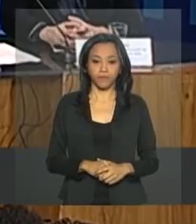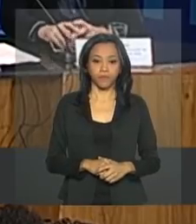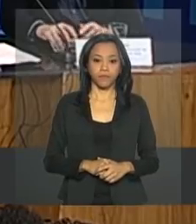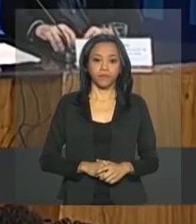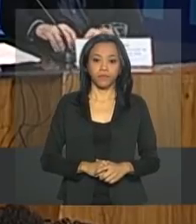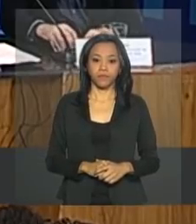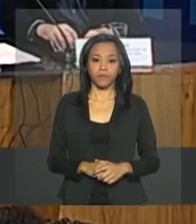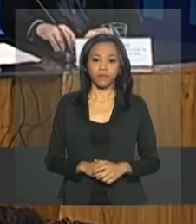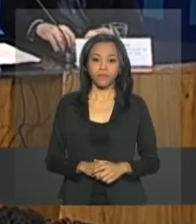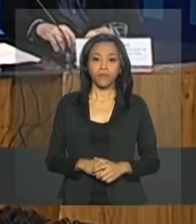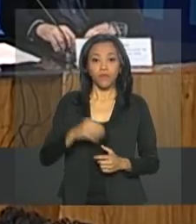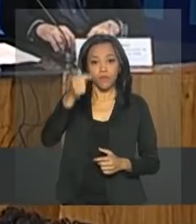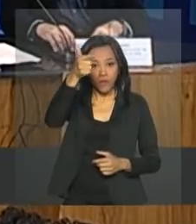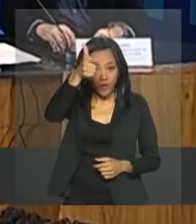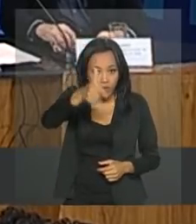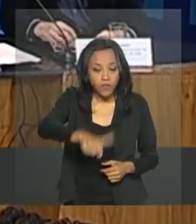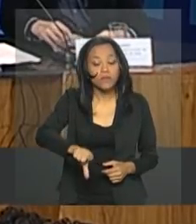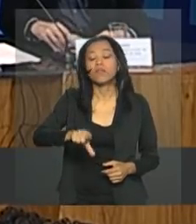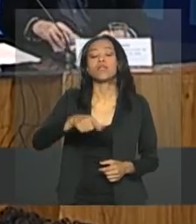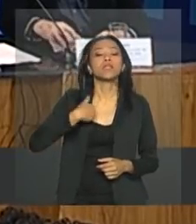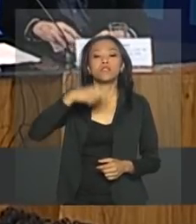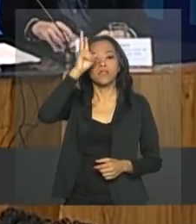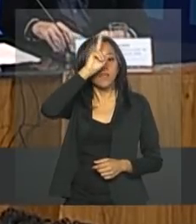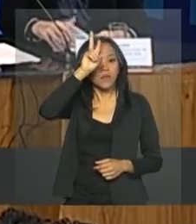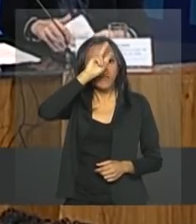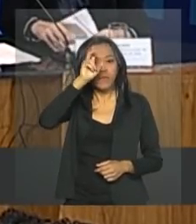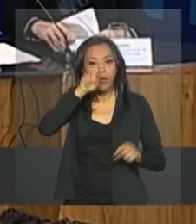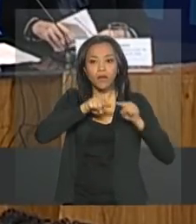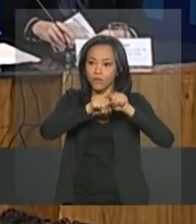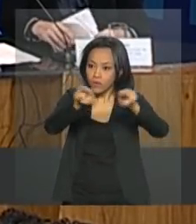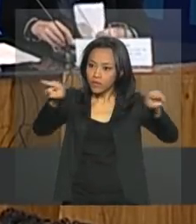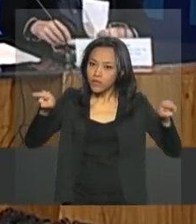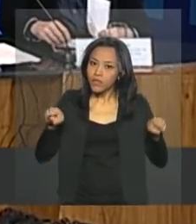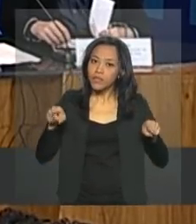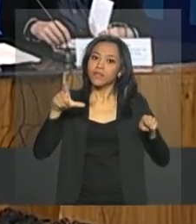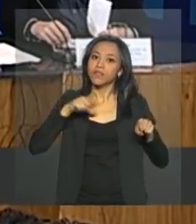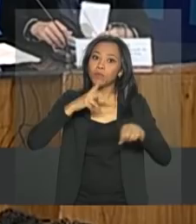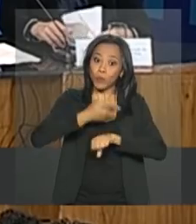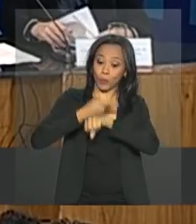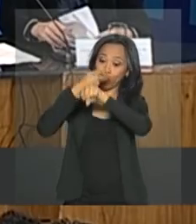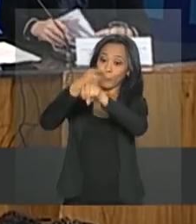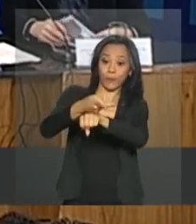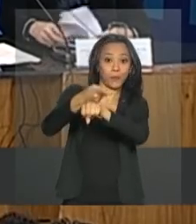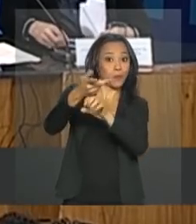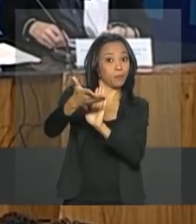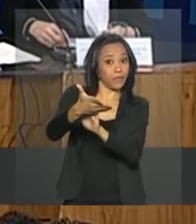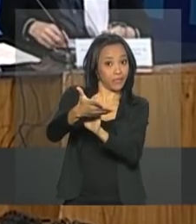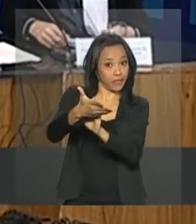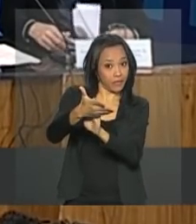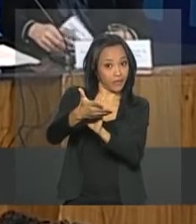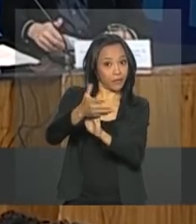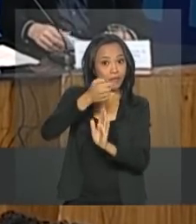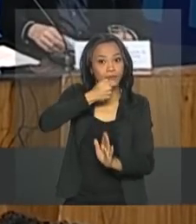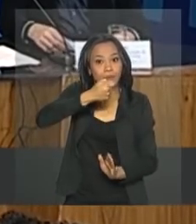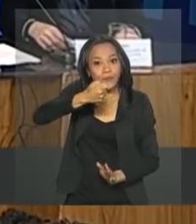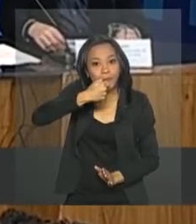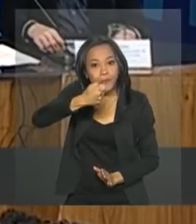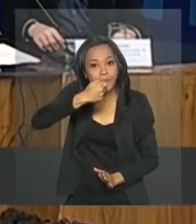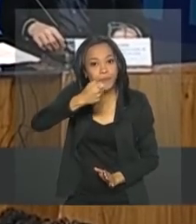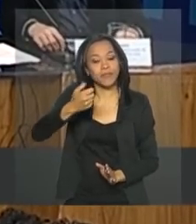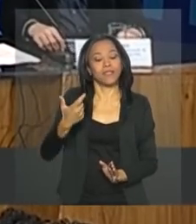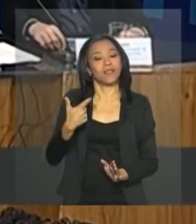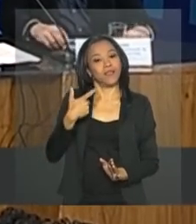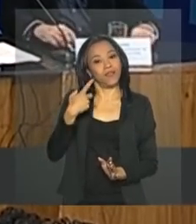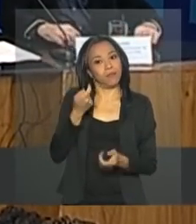mais uma vez lembrar os senhores o nosso prémio jornalismo na e provocá los vamos então a